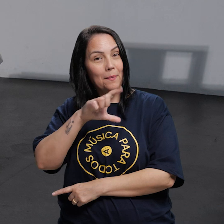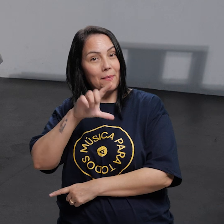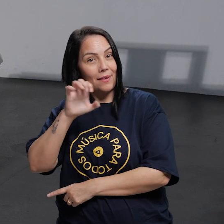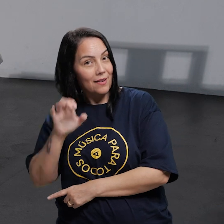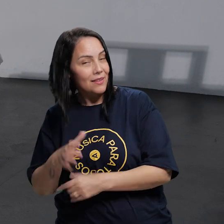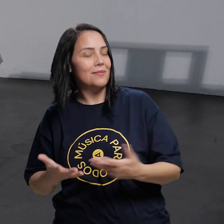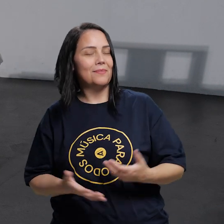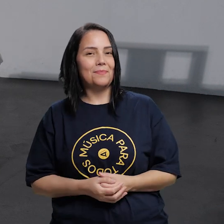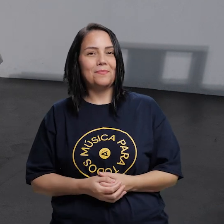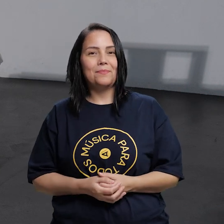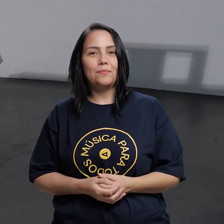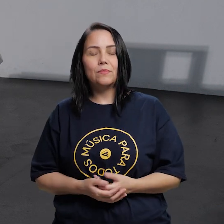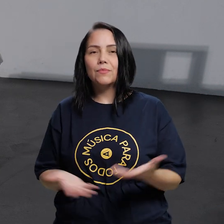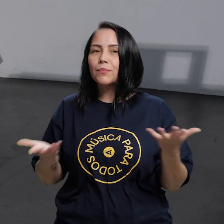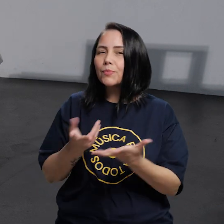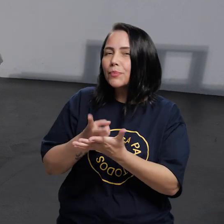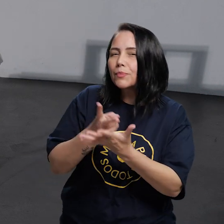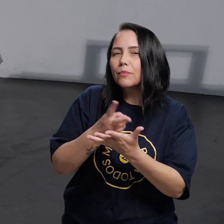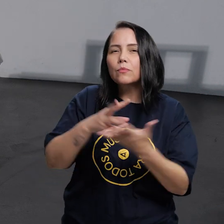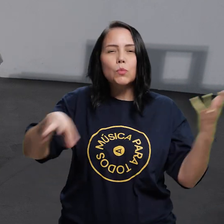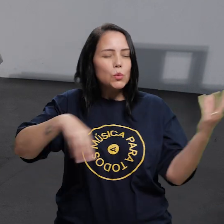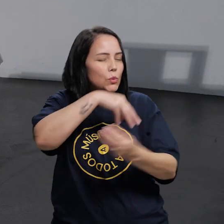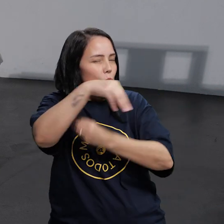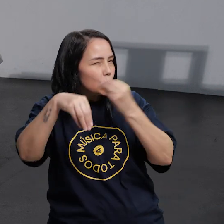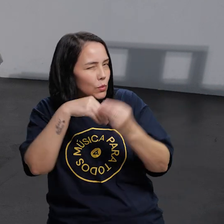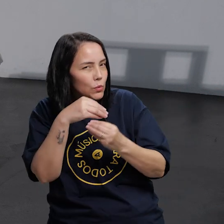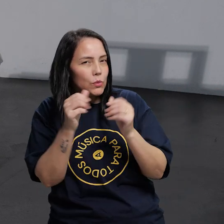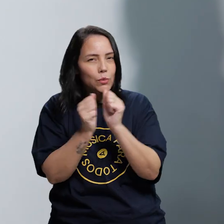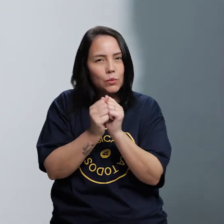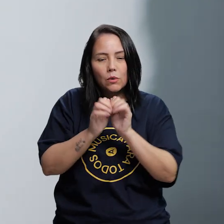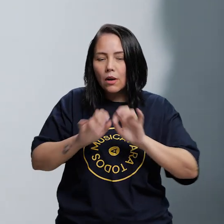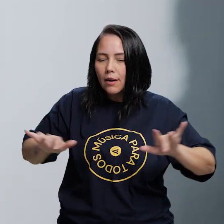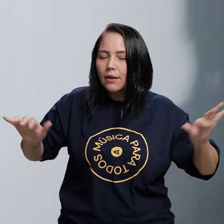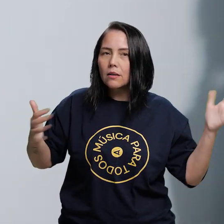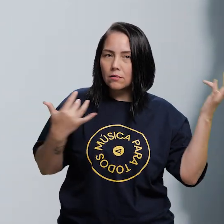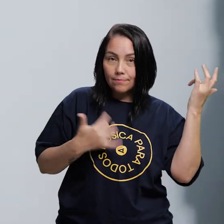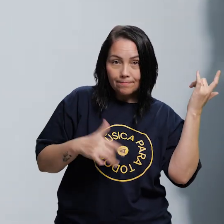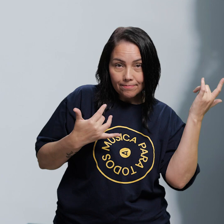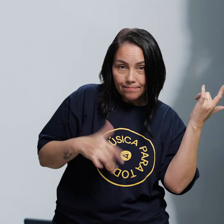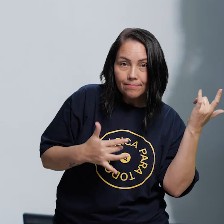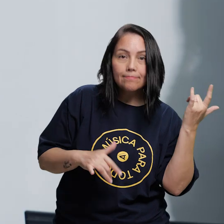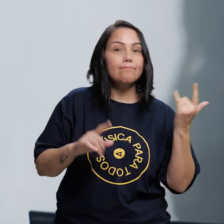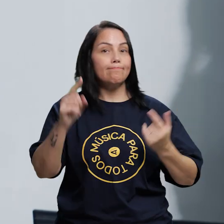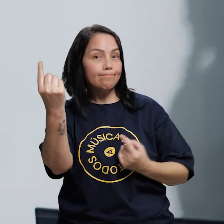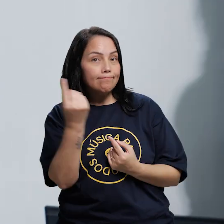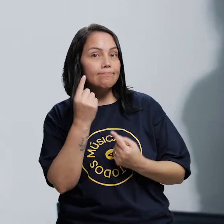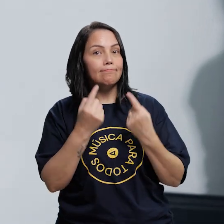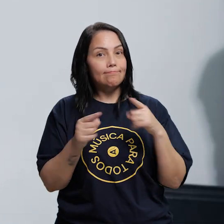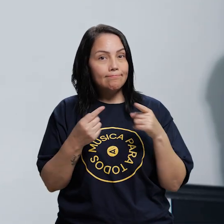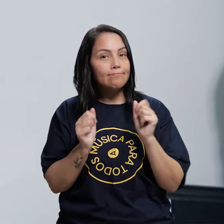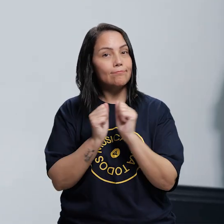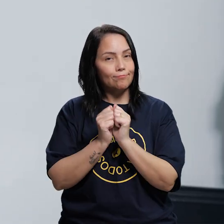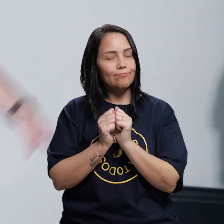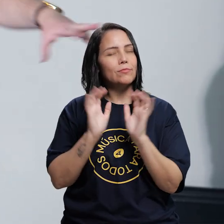Agora vamos dar sequência então. Vamos misturar um pouquinho o teclado com o violão. Próxima música agora já